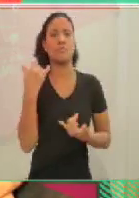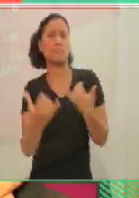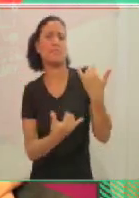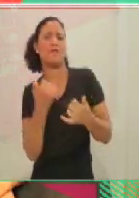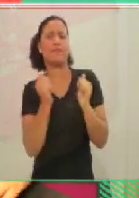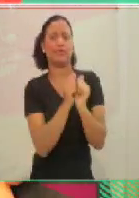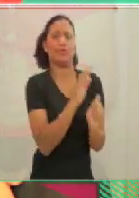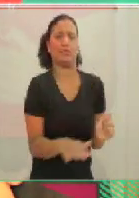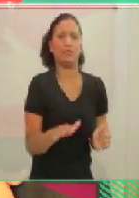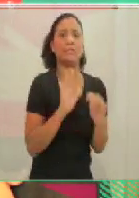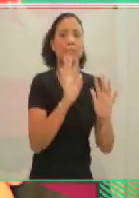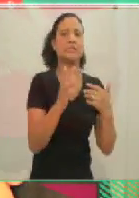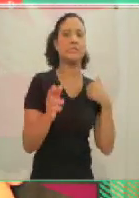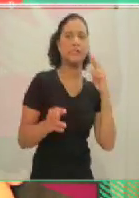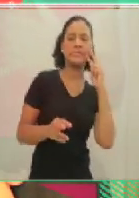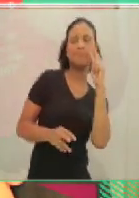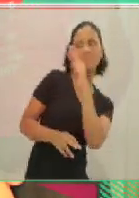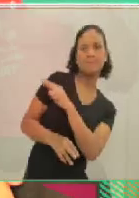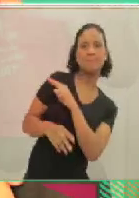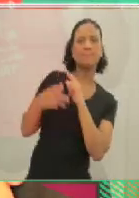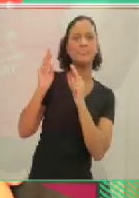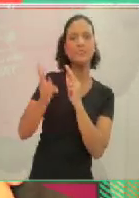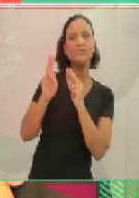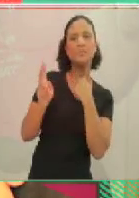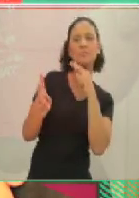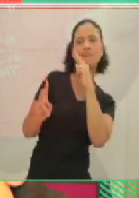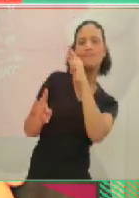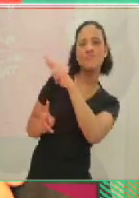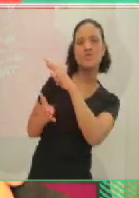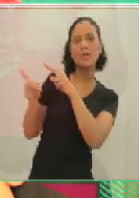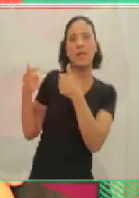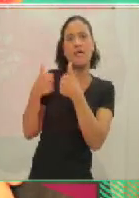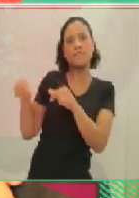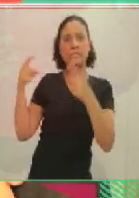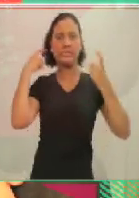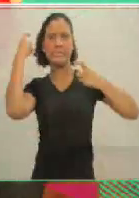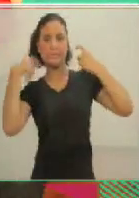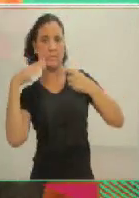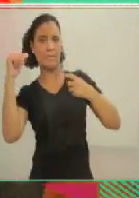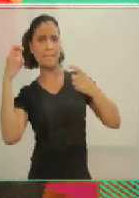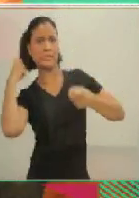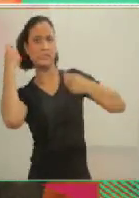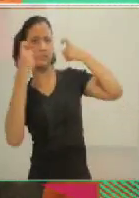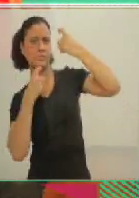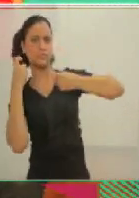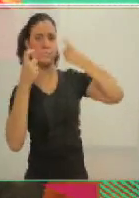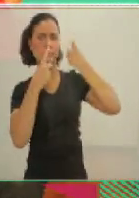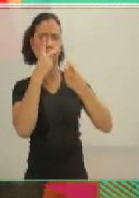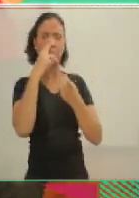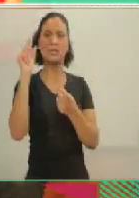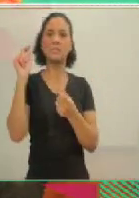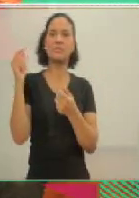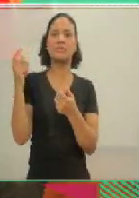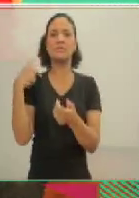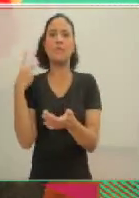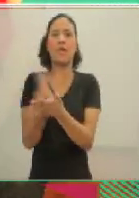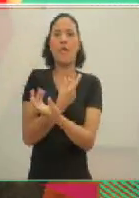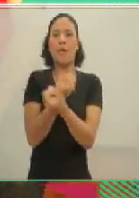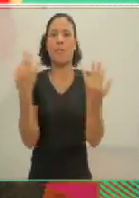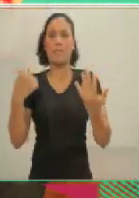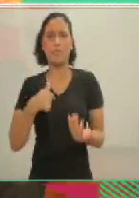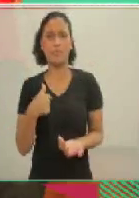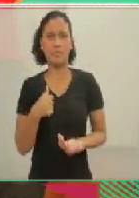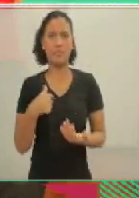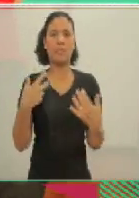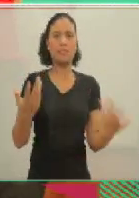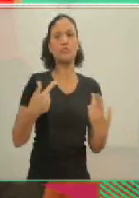o balanço, e eu ficava brincando com as crianças, mas eu olhava de longe, eu via que ela ficava preocupada, o que está acontecendo comigo e